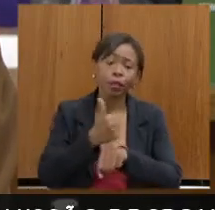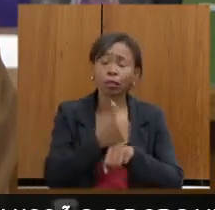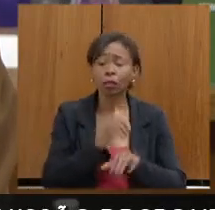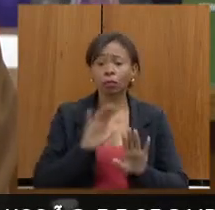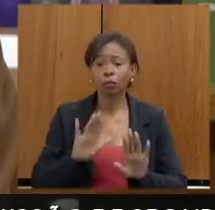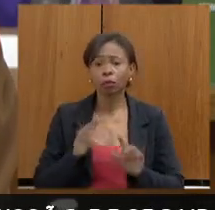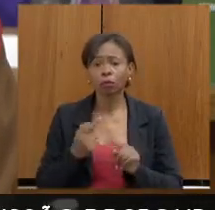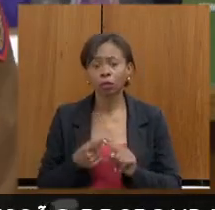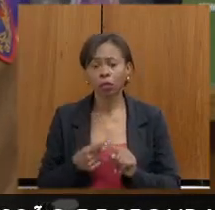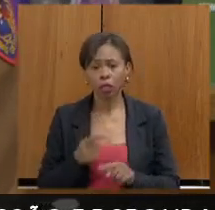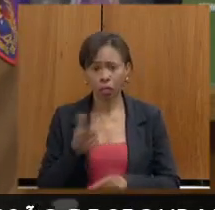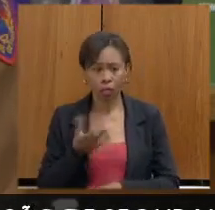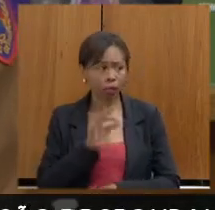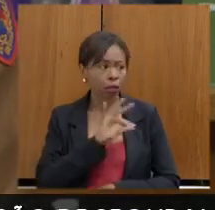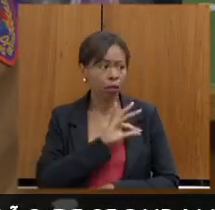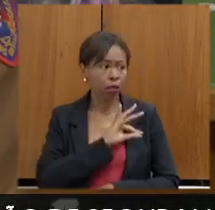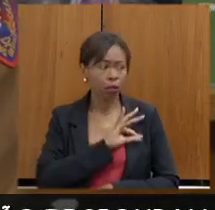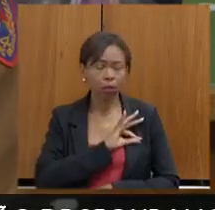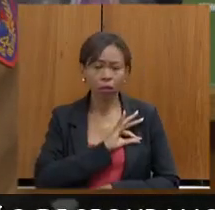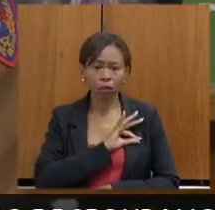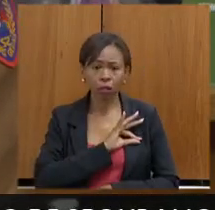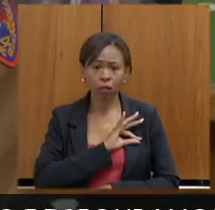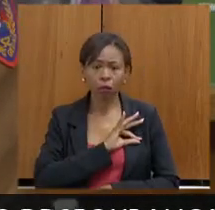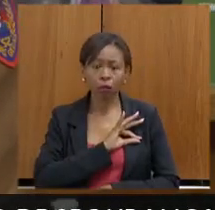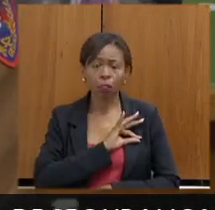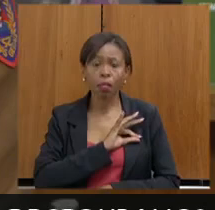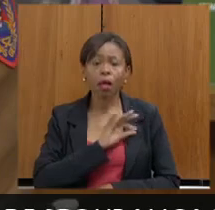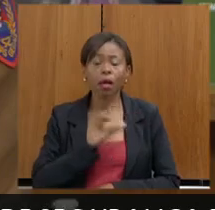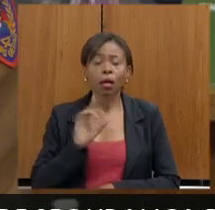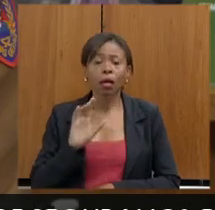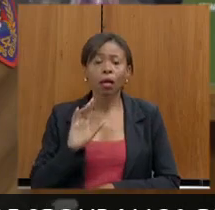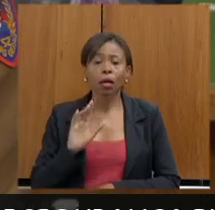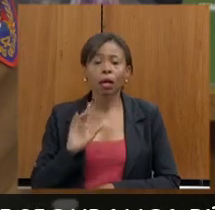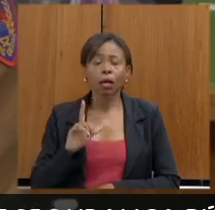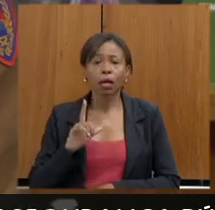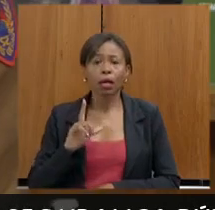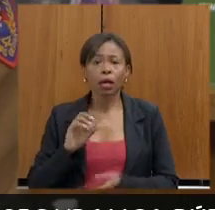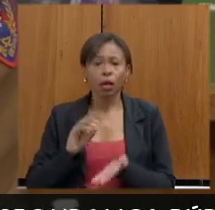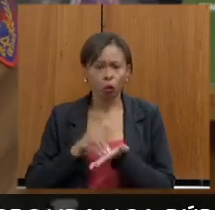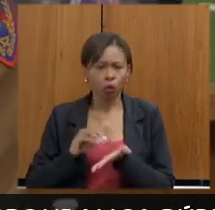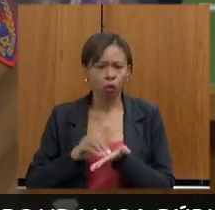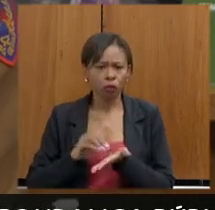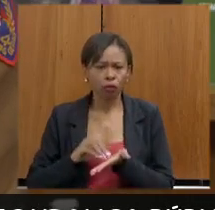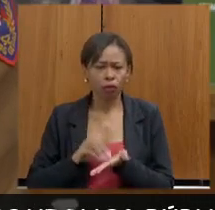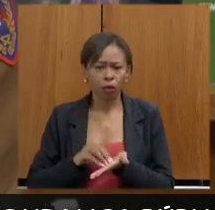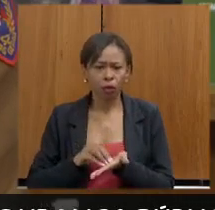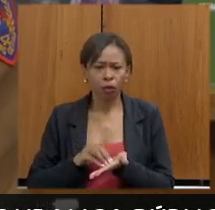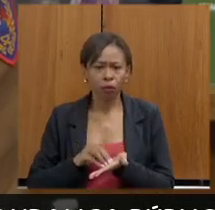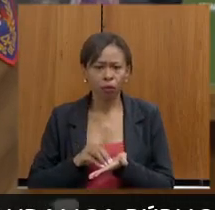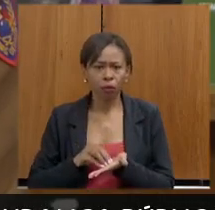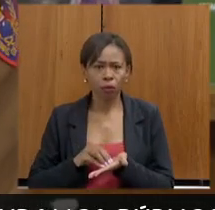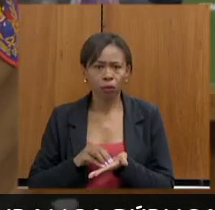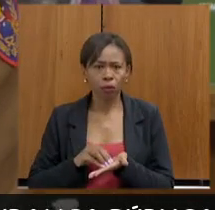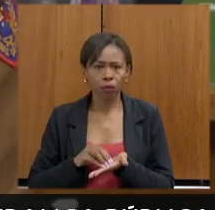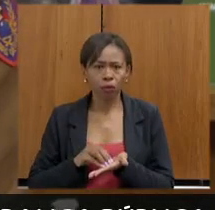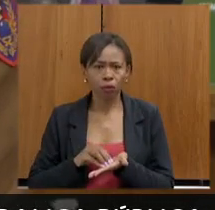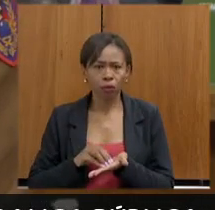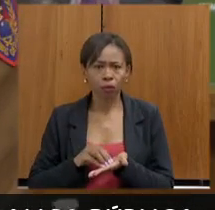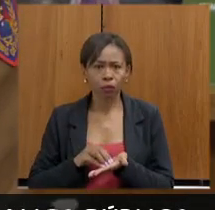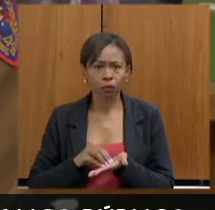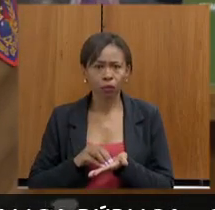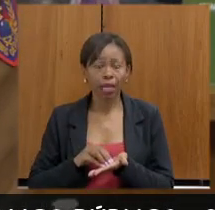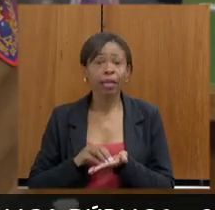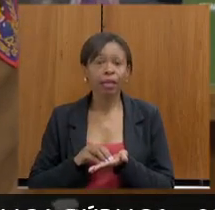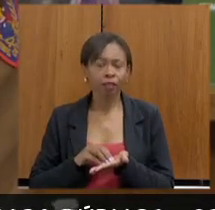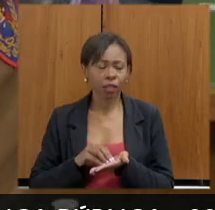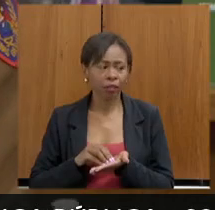no nosso defe né O que tá aprovado pela o aquela da responsividade o limite